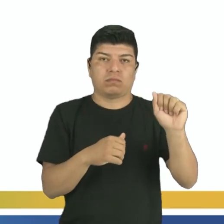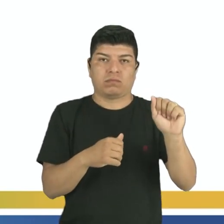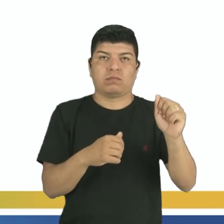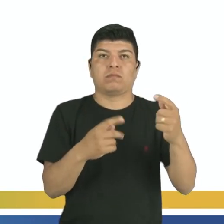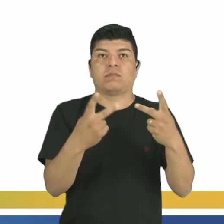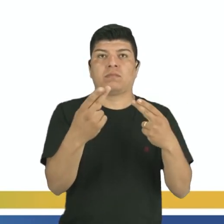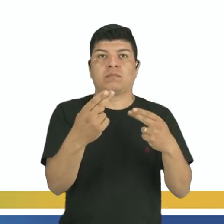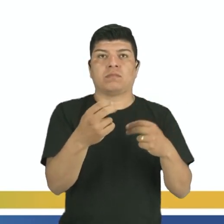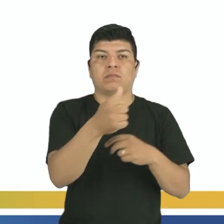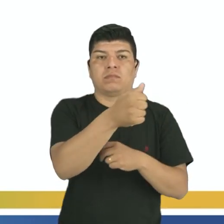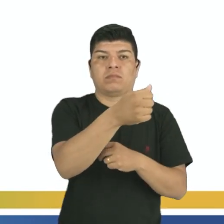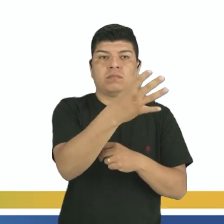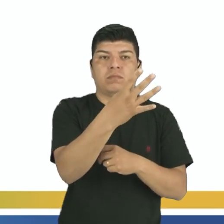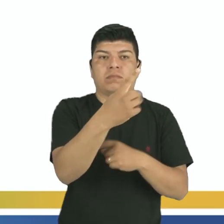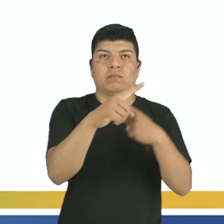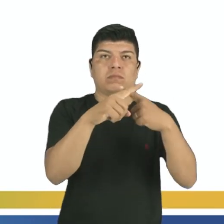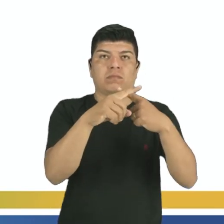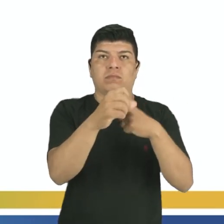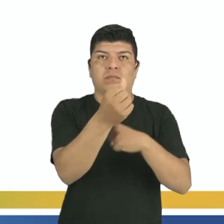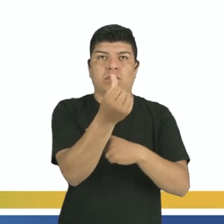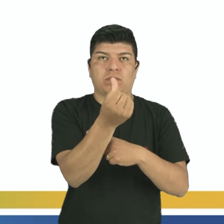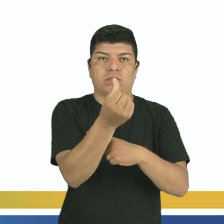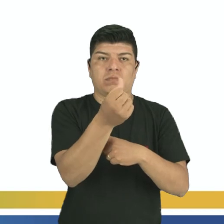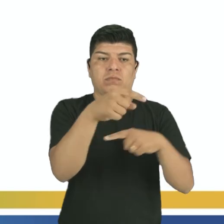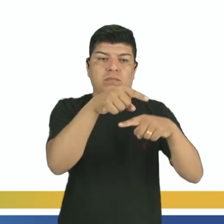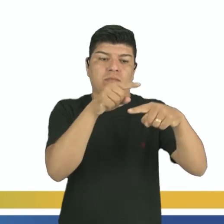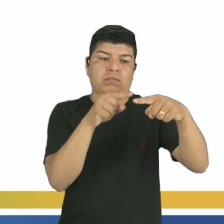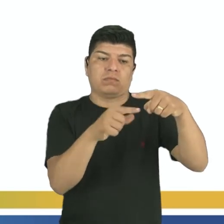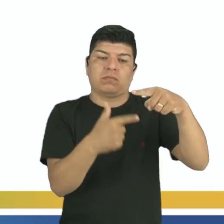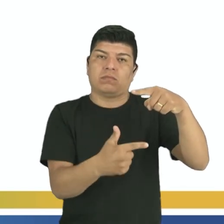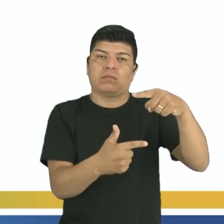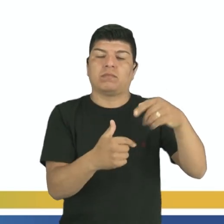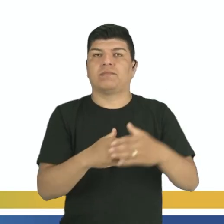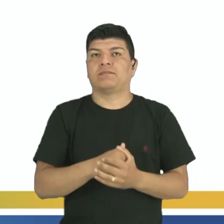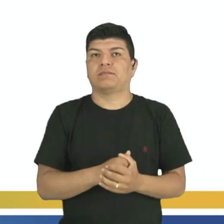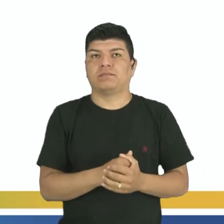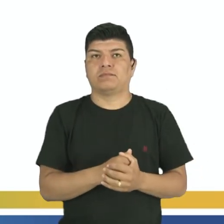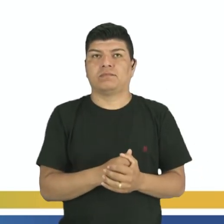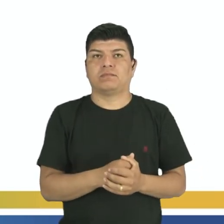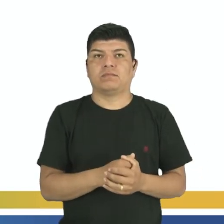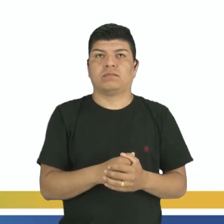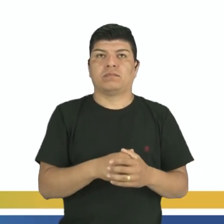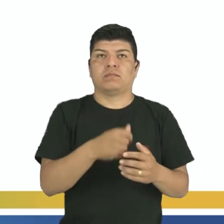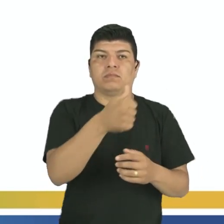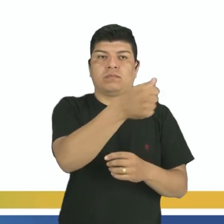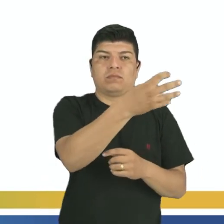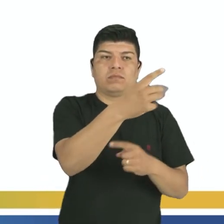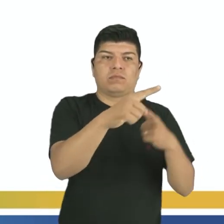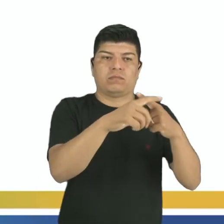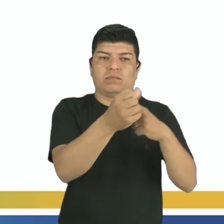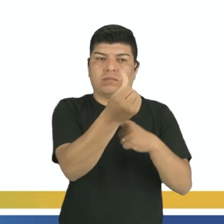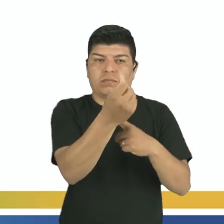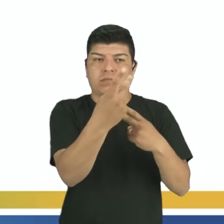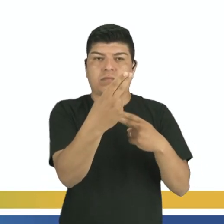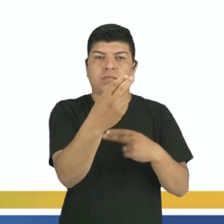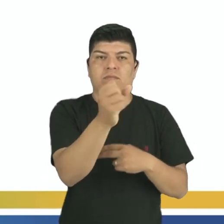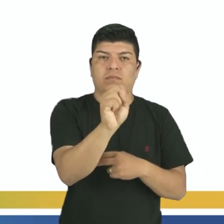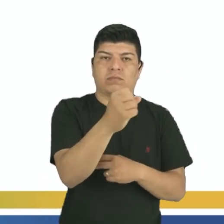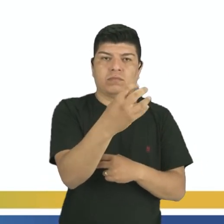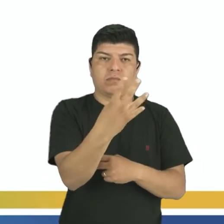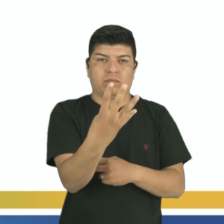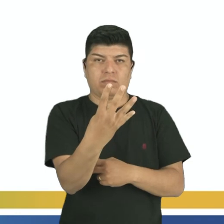área desse triângulo é 14 multiplicado por 6 sobre 2. 14 vezes 6 dá